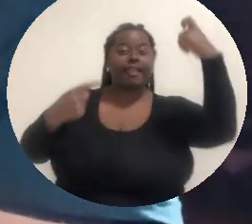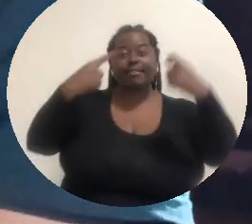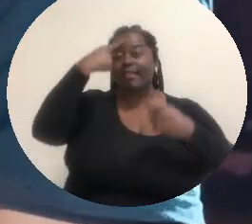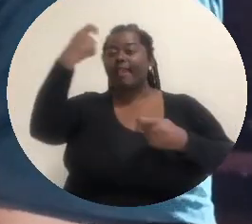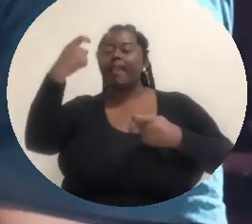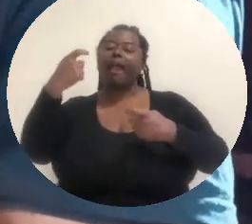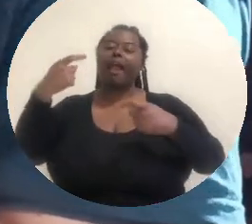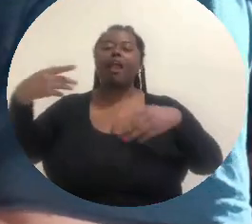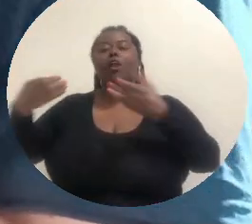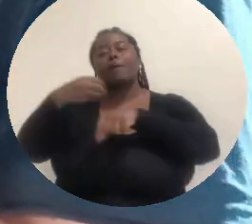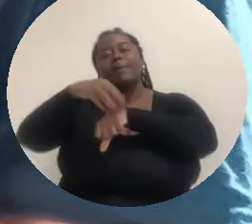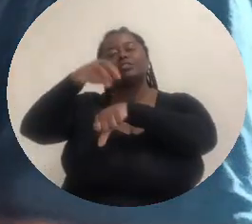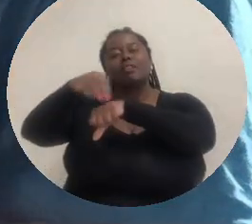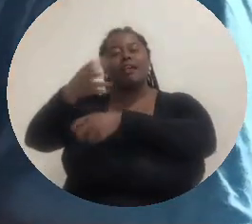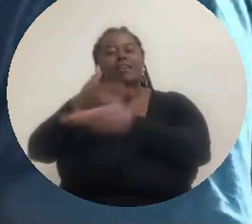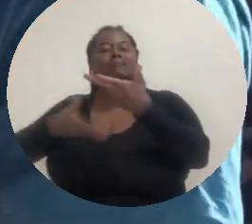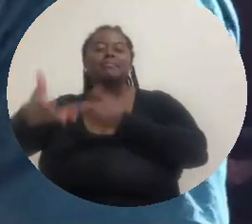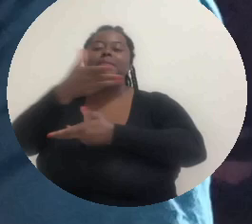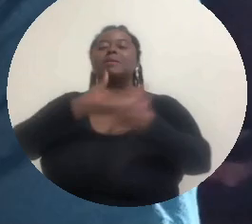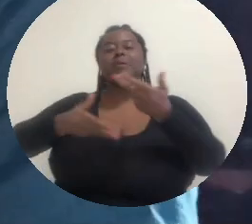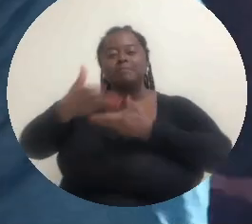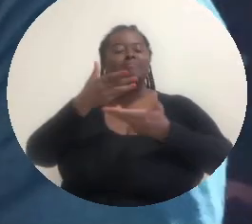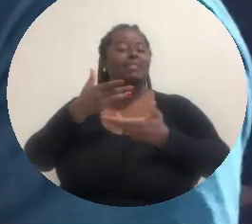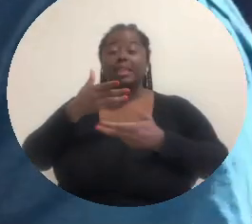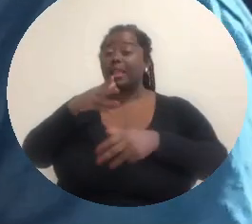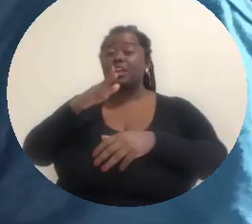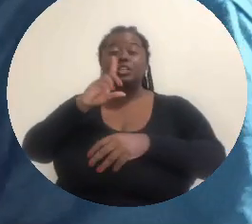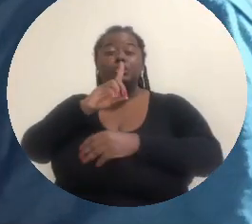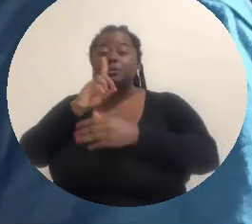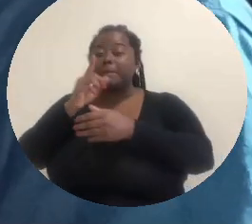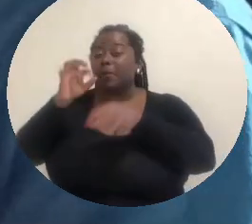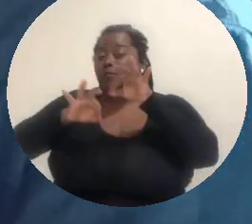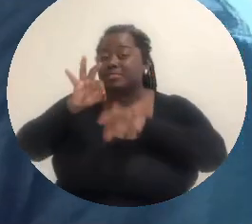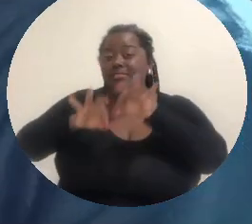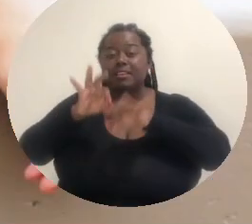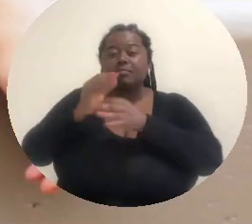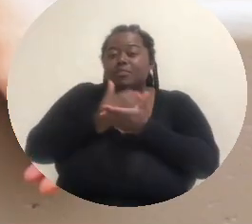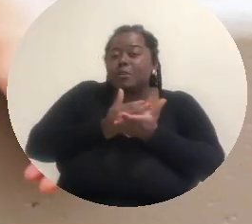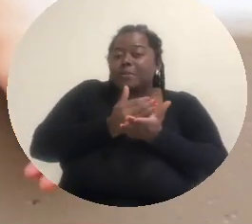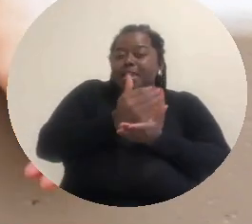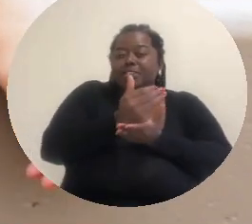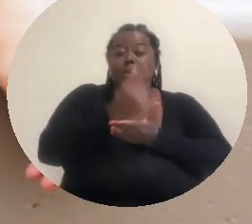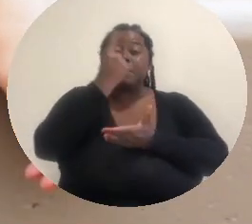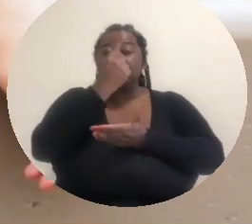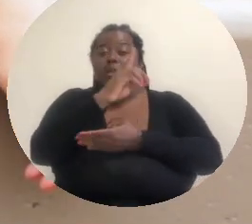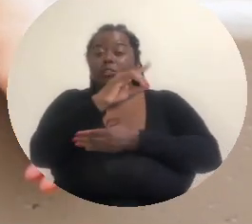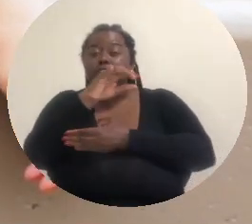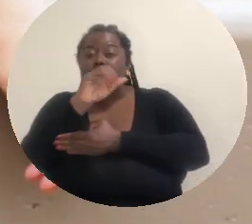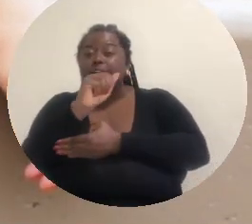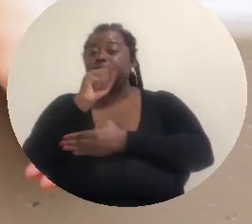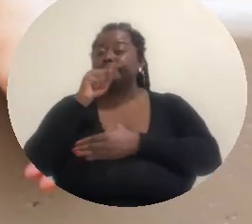e isso estava sendo muito bem trabalhado entre a gente ali. Ali nos primeiros dias de oficina, especificamente no